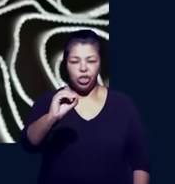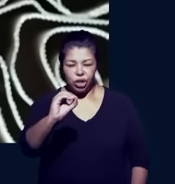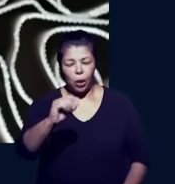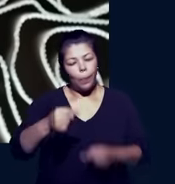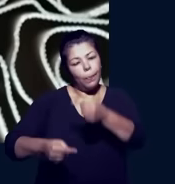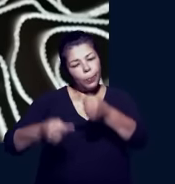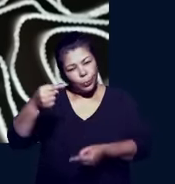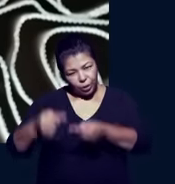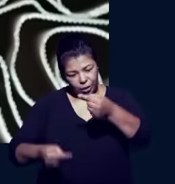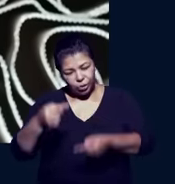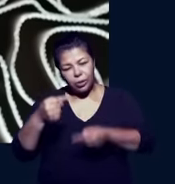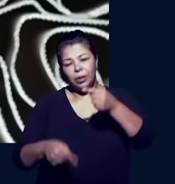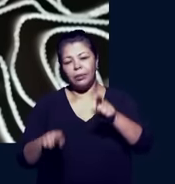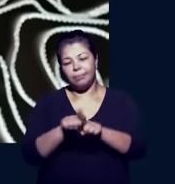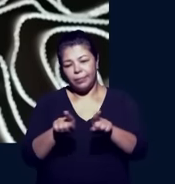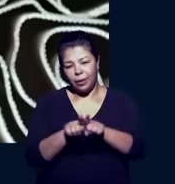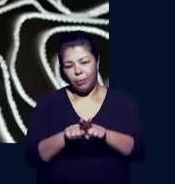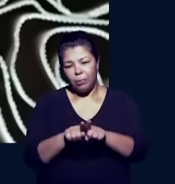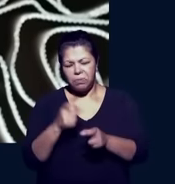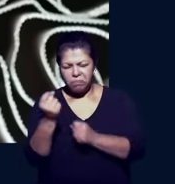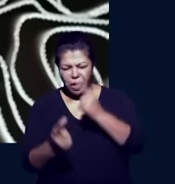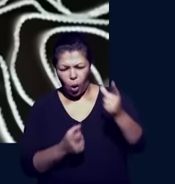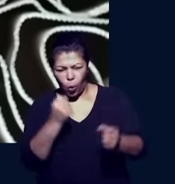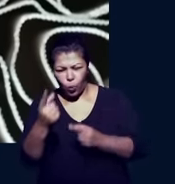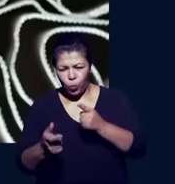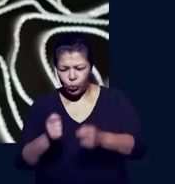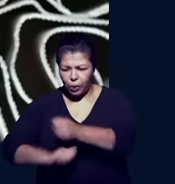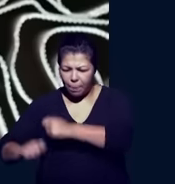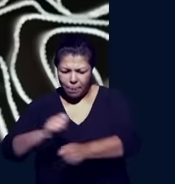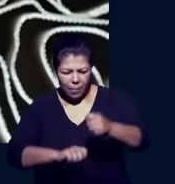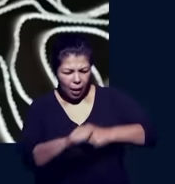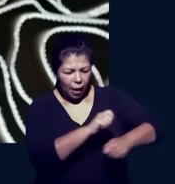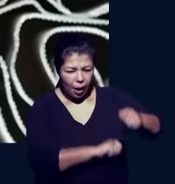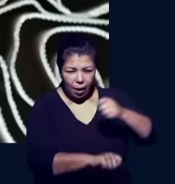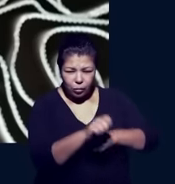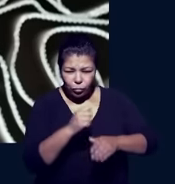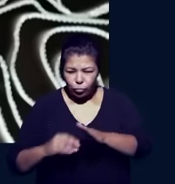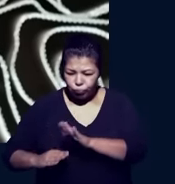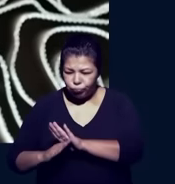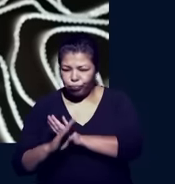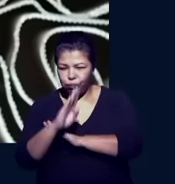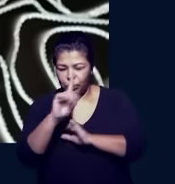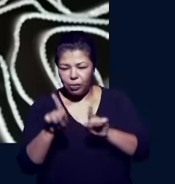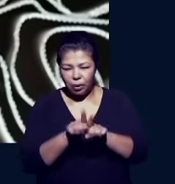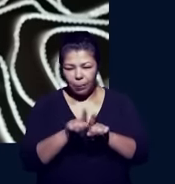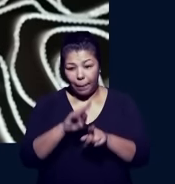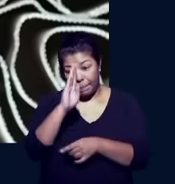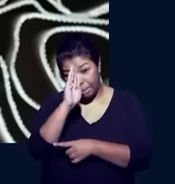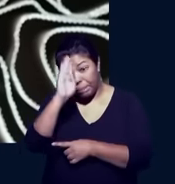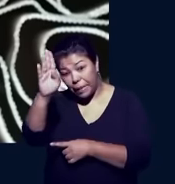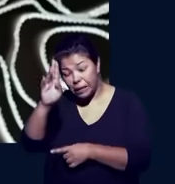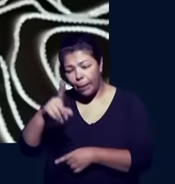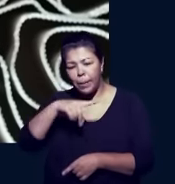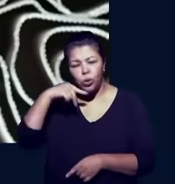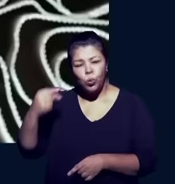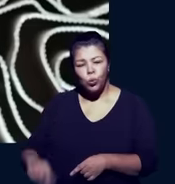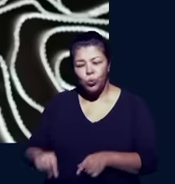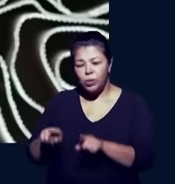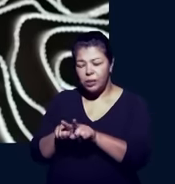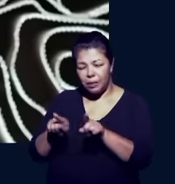mercados ditos emergentes né primeiro a Rússia parte do do leste europeu eh se tornou não